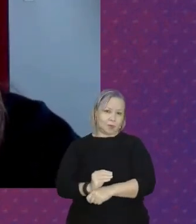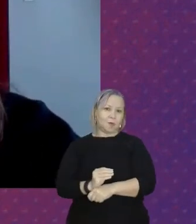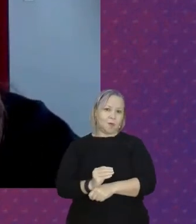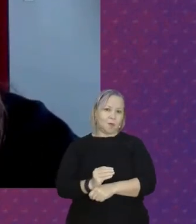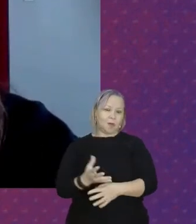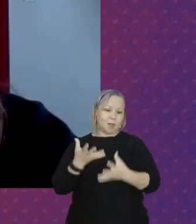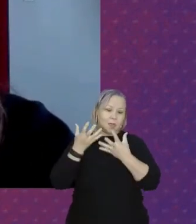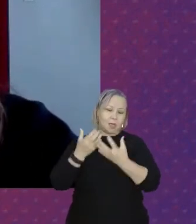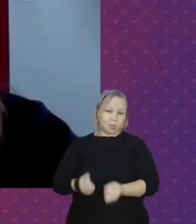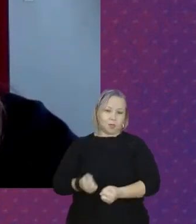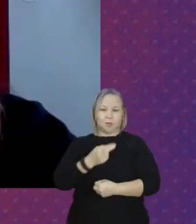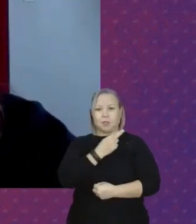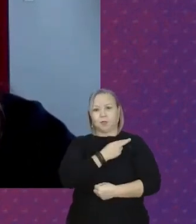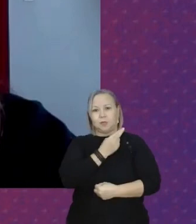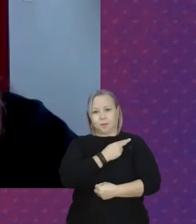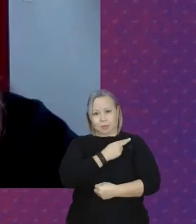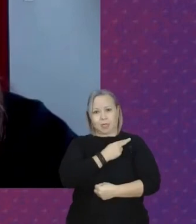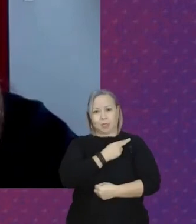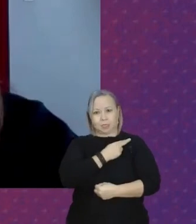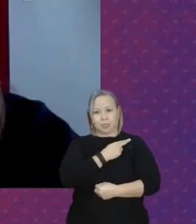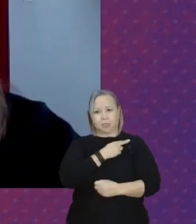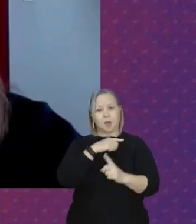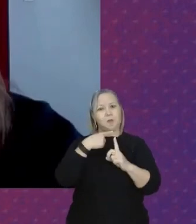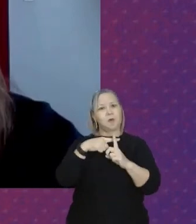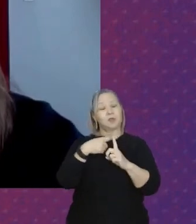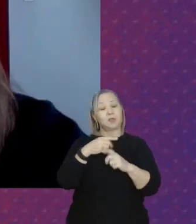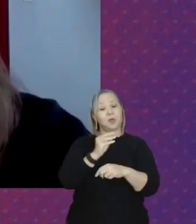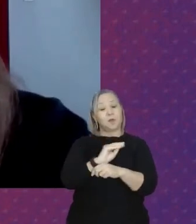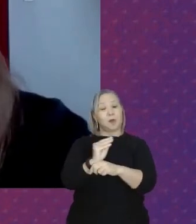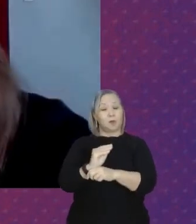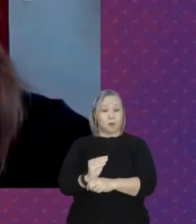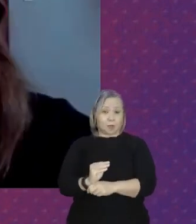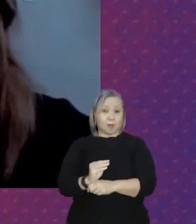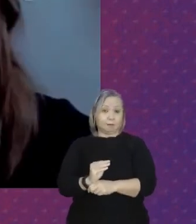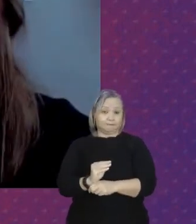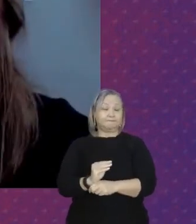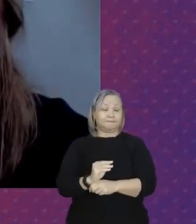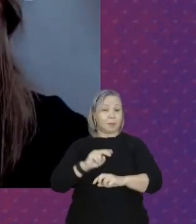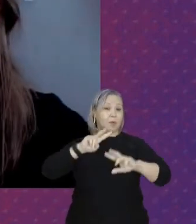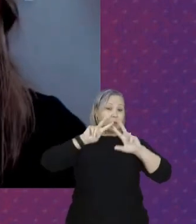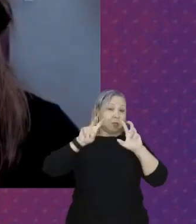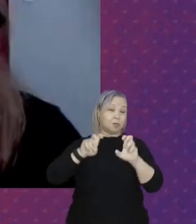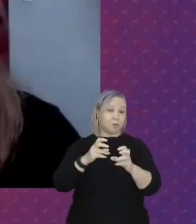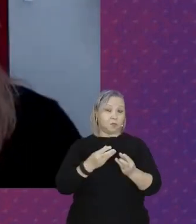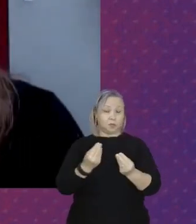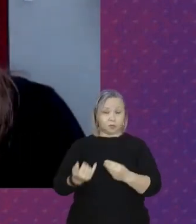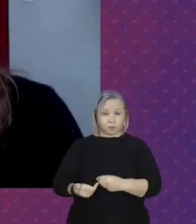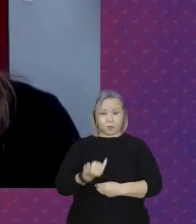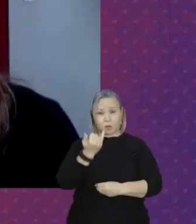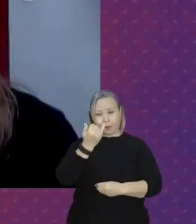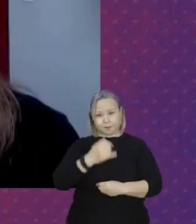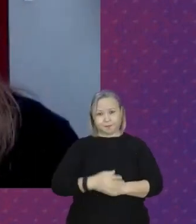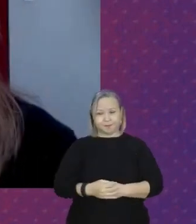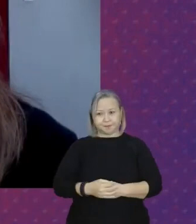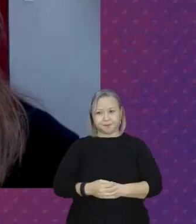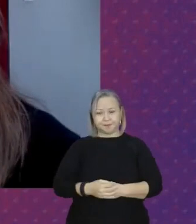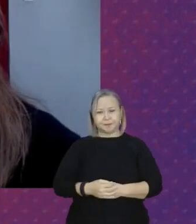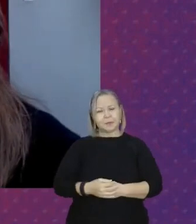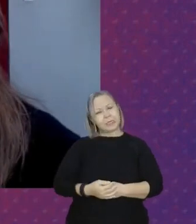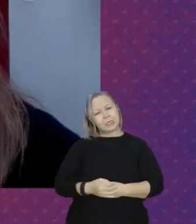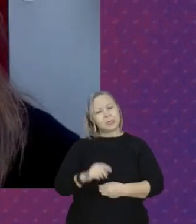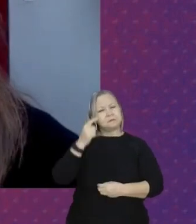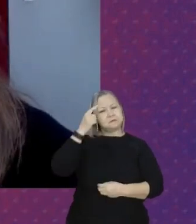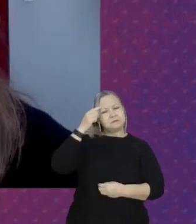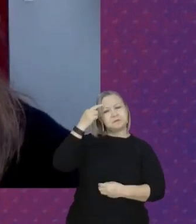a responsabilidade coletiva pelo cuidado. Então, essa é uma questão importante. E a gente pensa